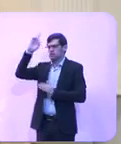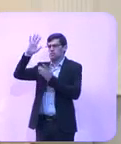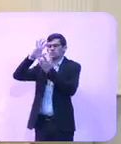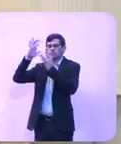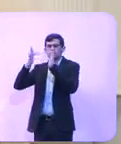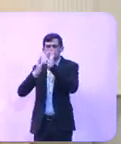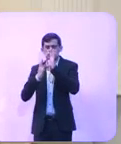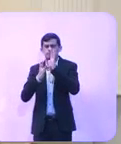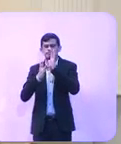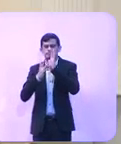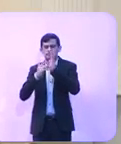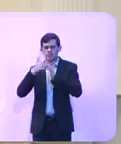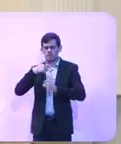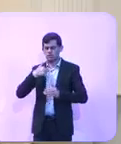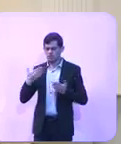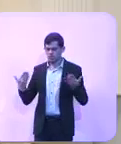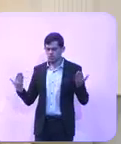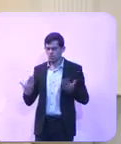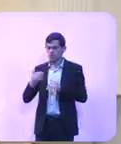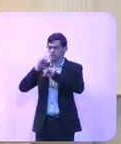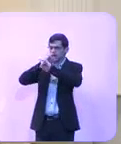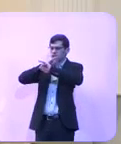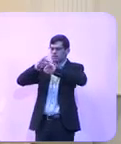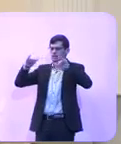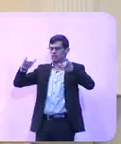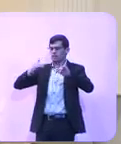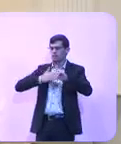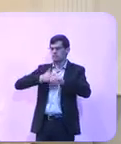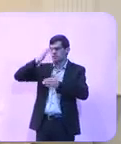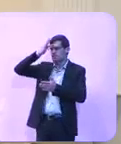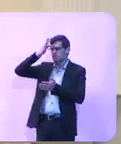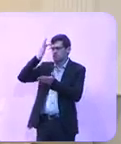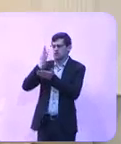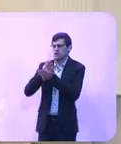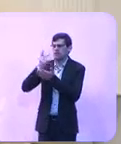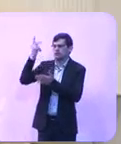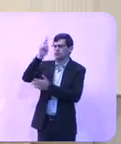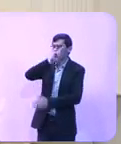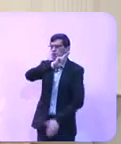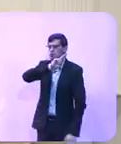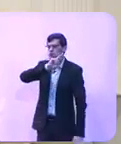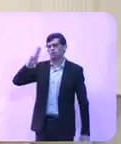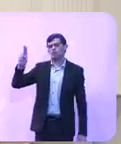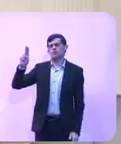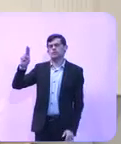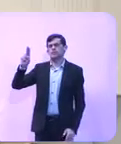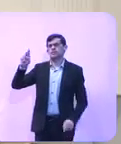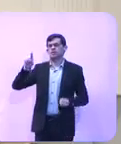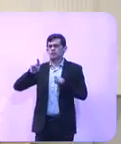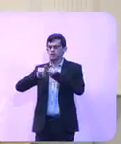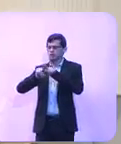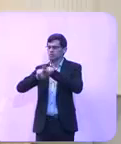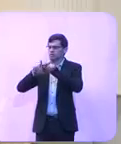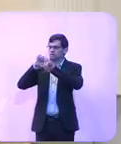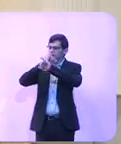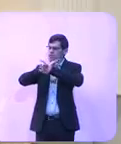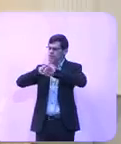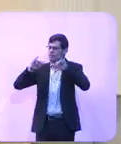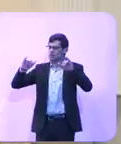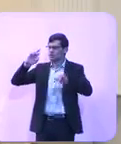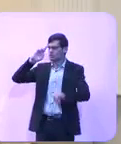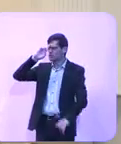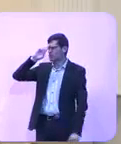Jesus, eu hoje declaro a minha fé no Teu nome. E o declaro como